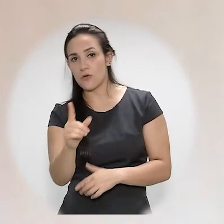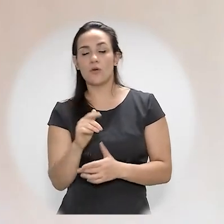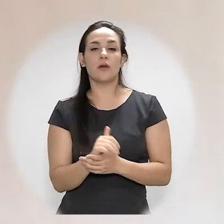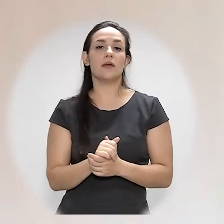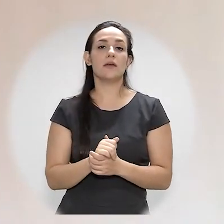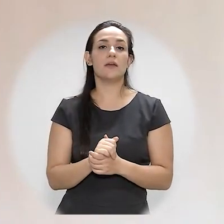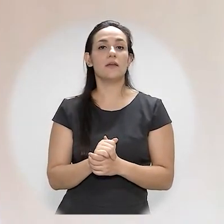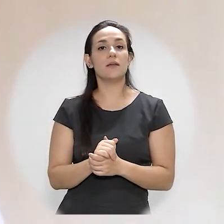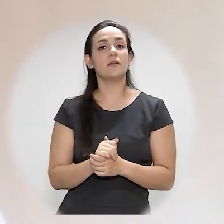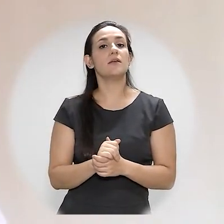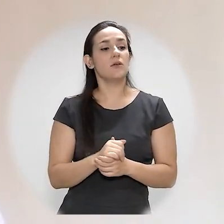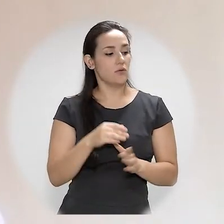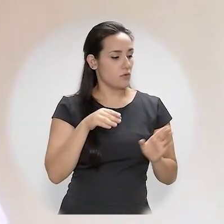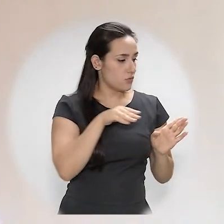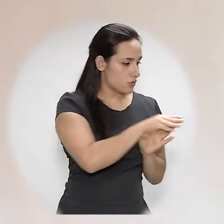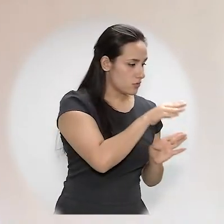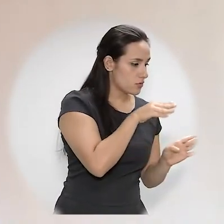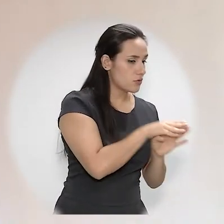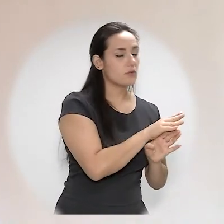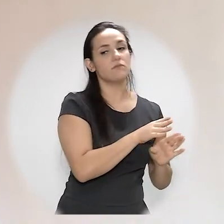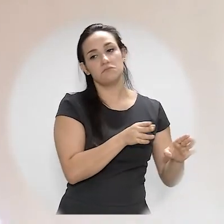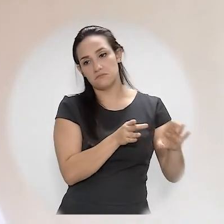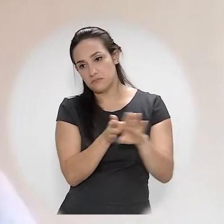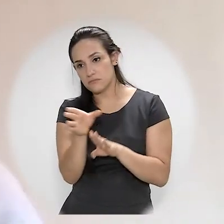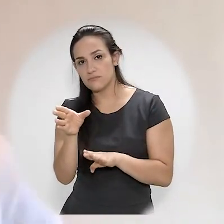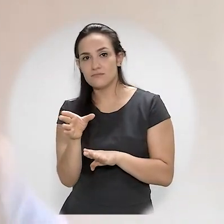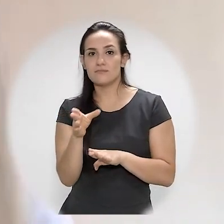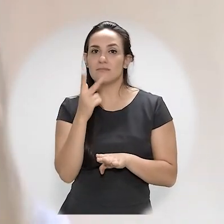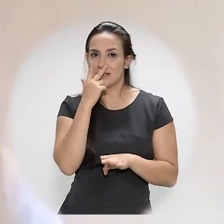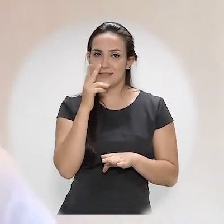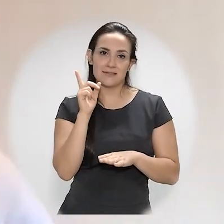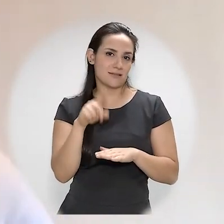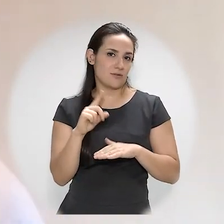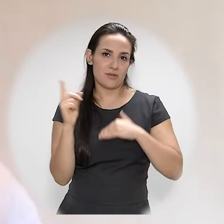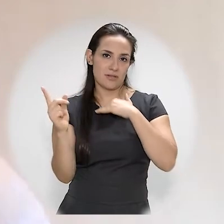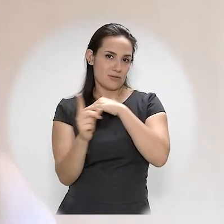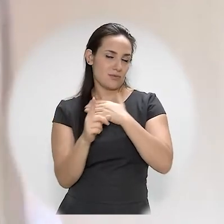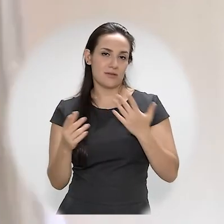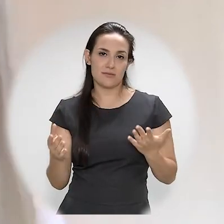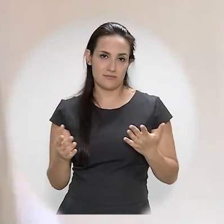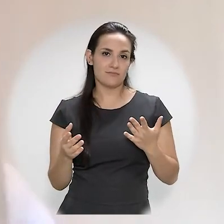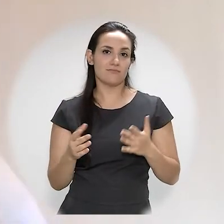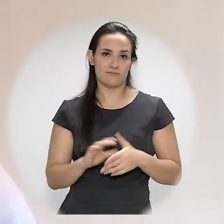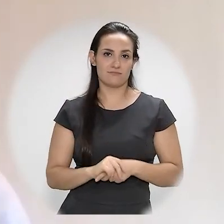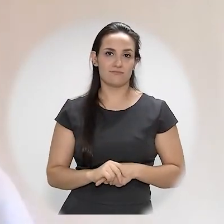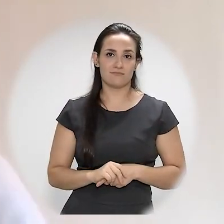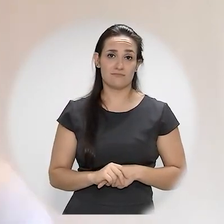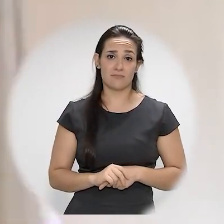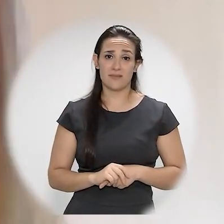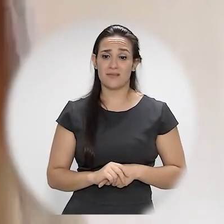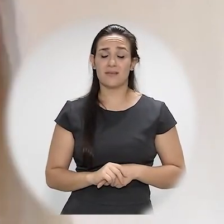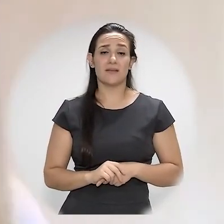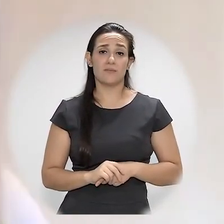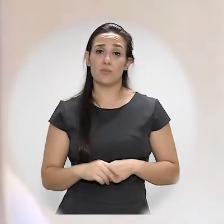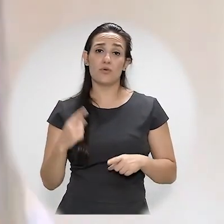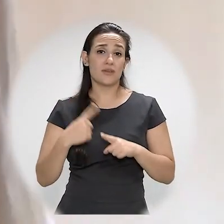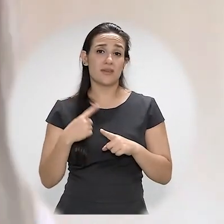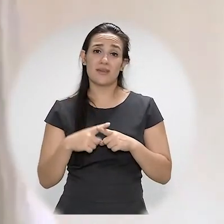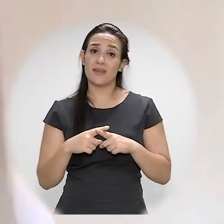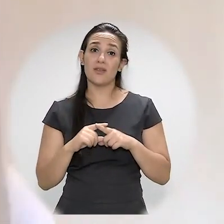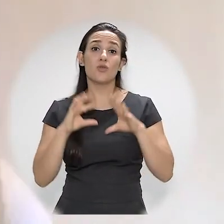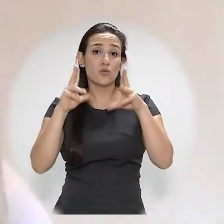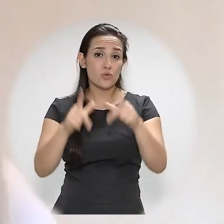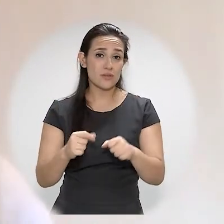país, orienta o que usar, orienta o que tem que fazer e serve como uma espécie de consultoria, enfim, de um serviço que não